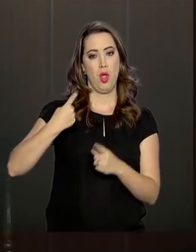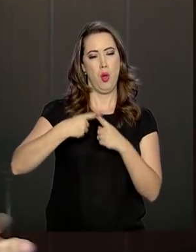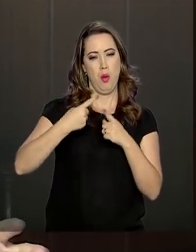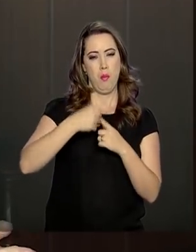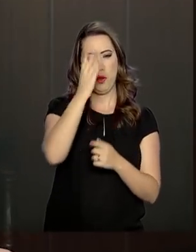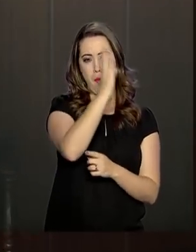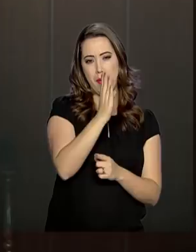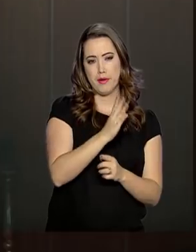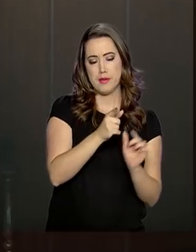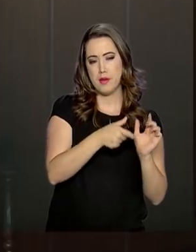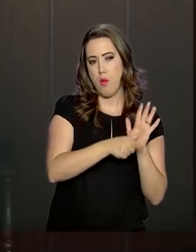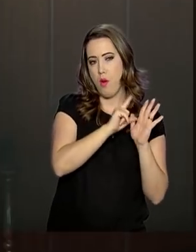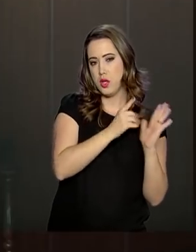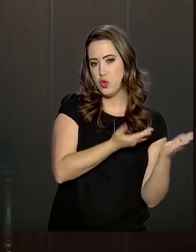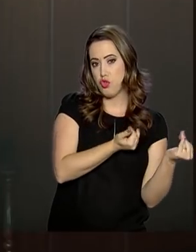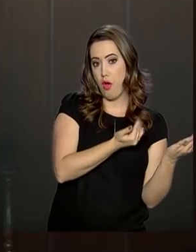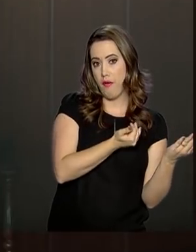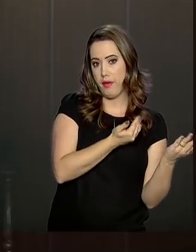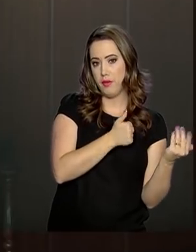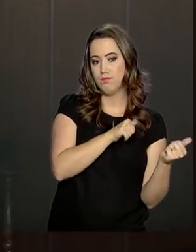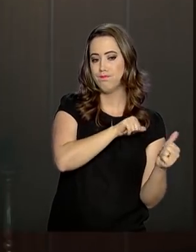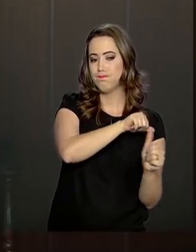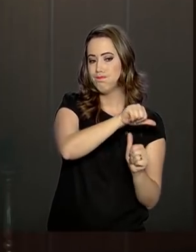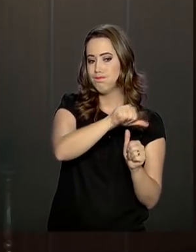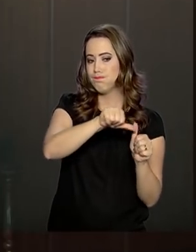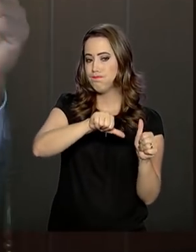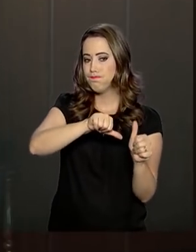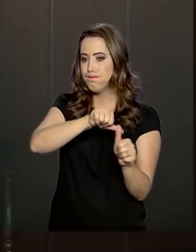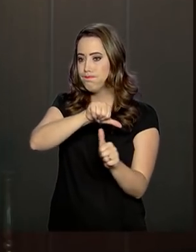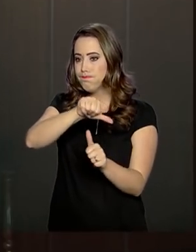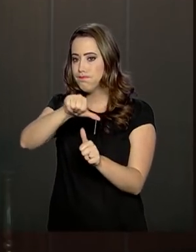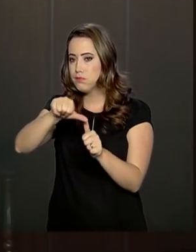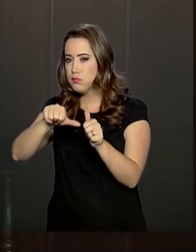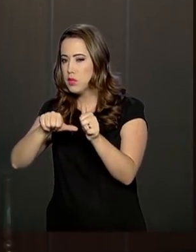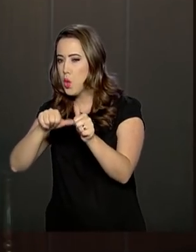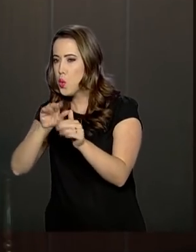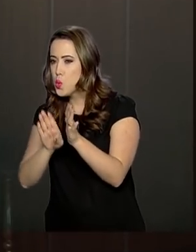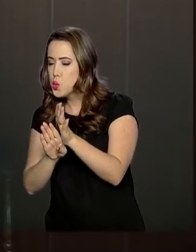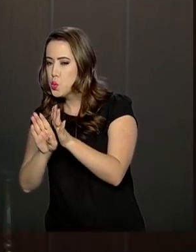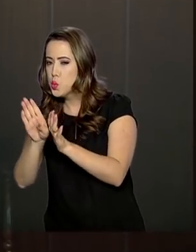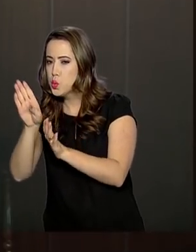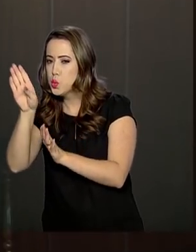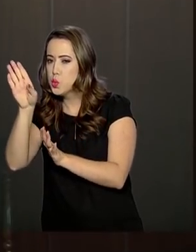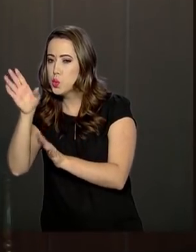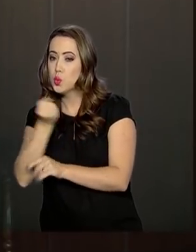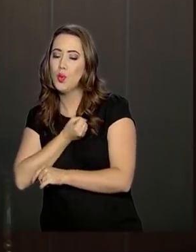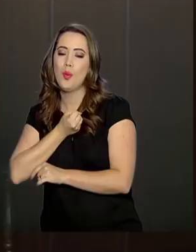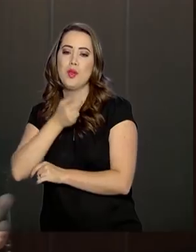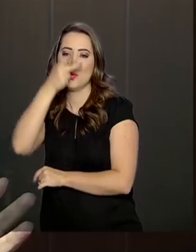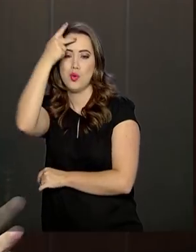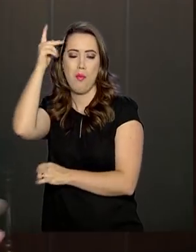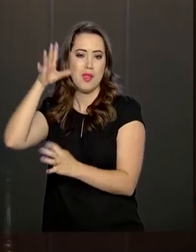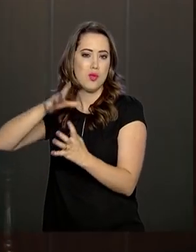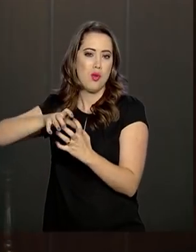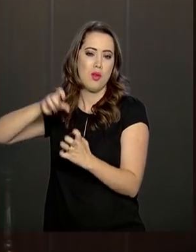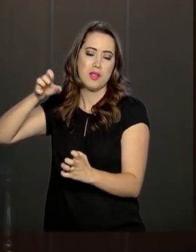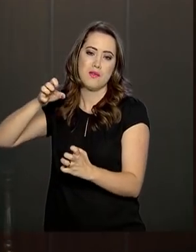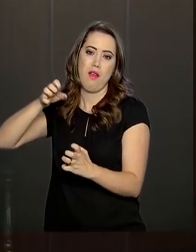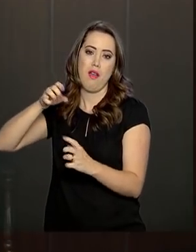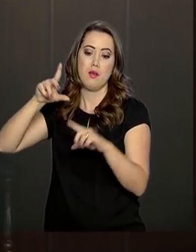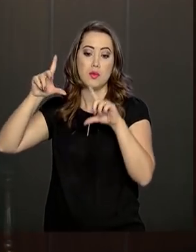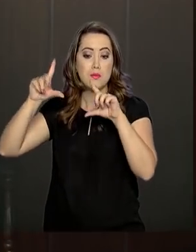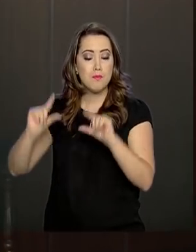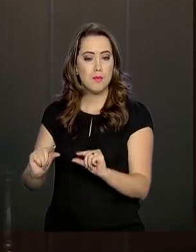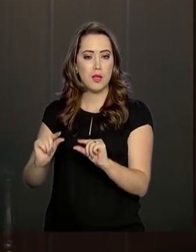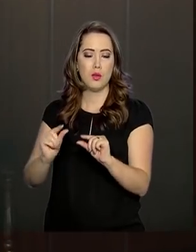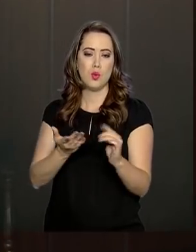o Brasil vai tendo menos jovens, há uma condenação a esse sistema de repartição. Porque cada vez você tem menos jovens,